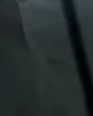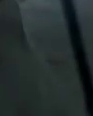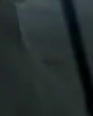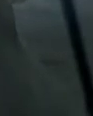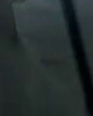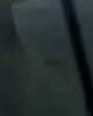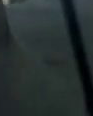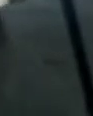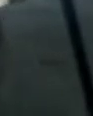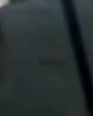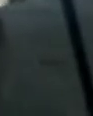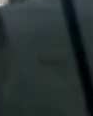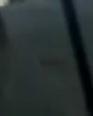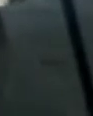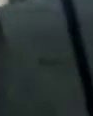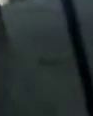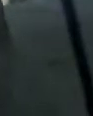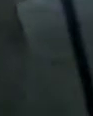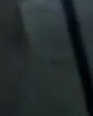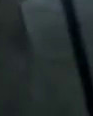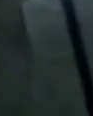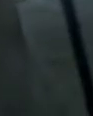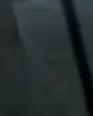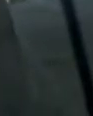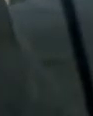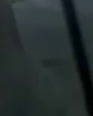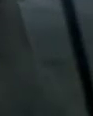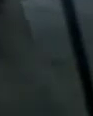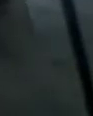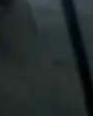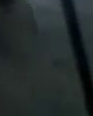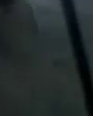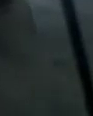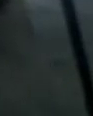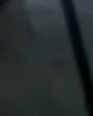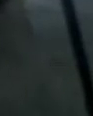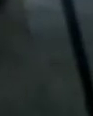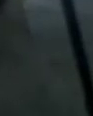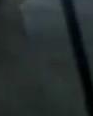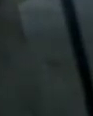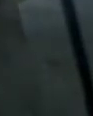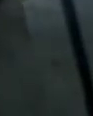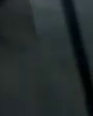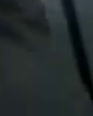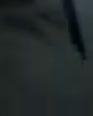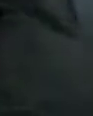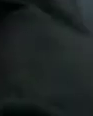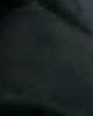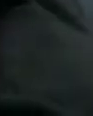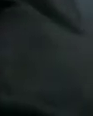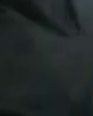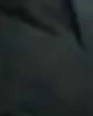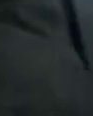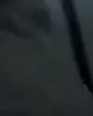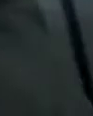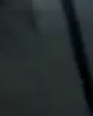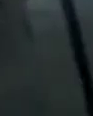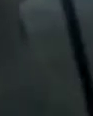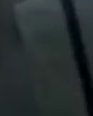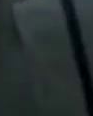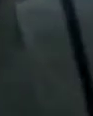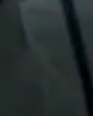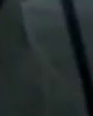de média e alta complexidade, né, tendo esse fortalecimento, como Vossa Excelência bem falou, da atenção primária. Né, tendo